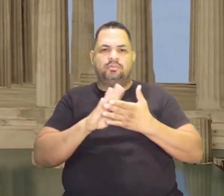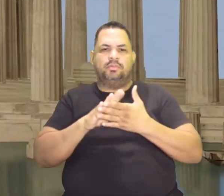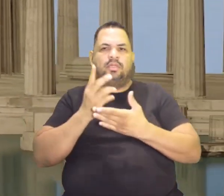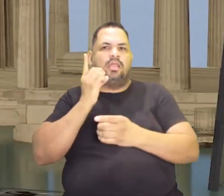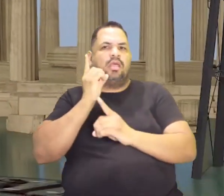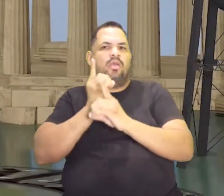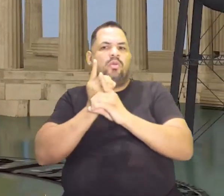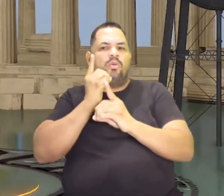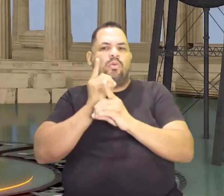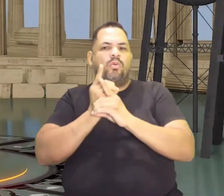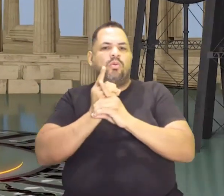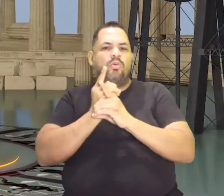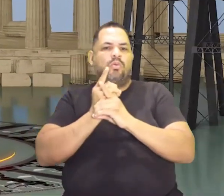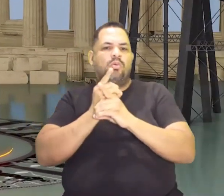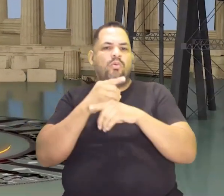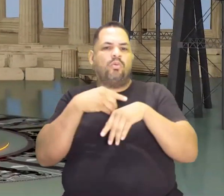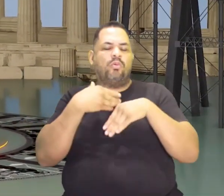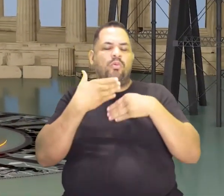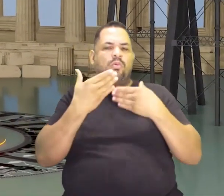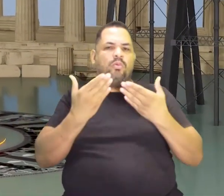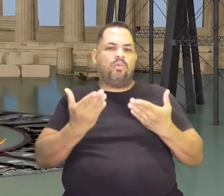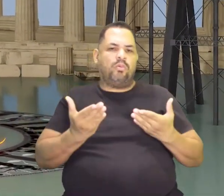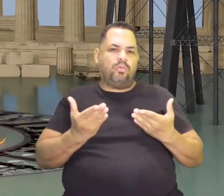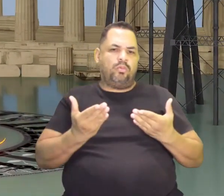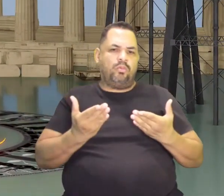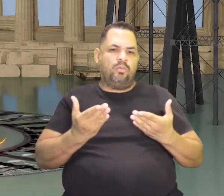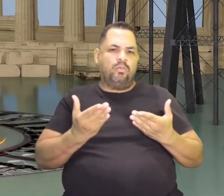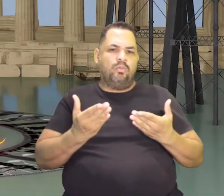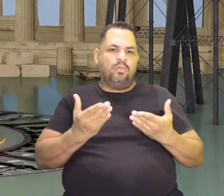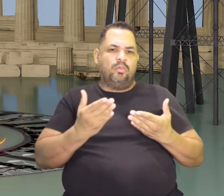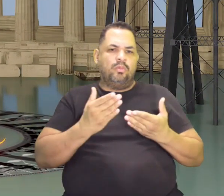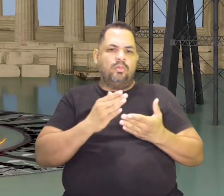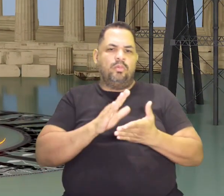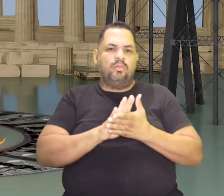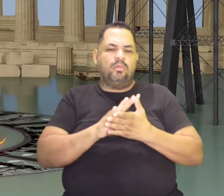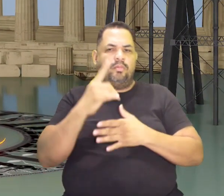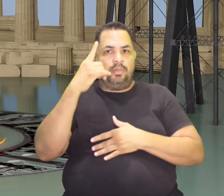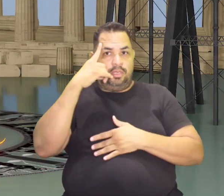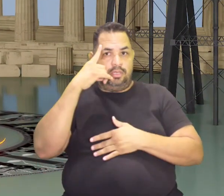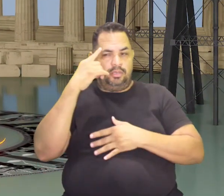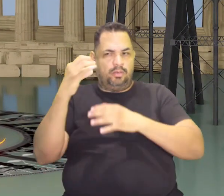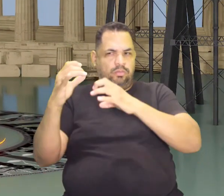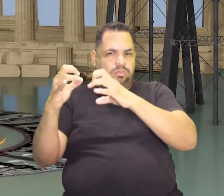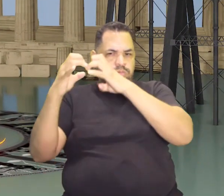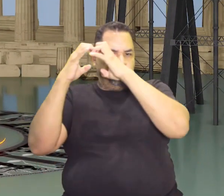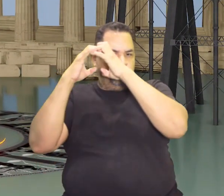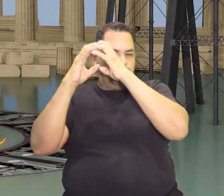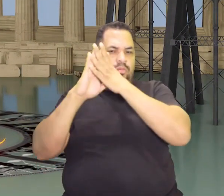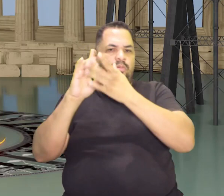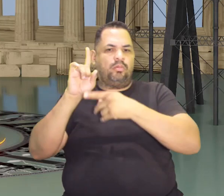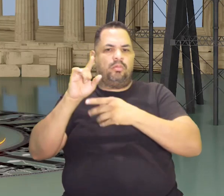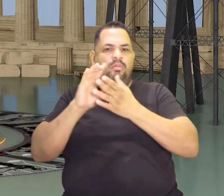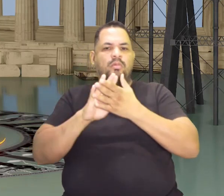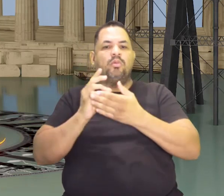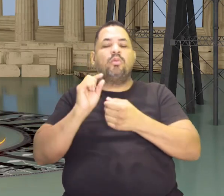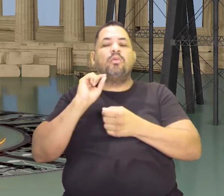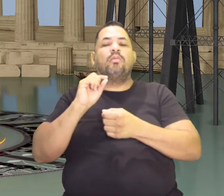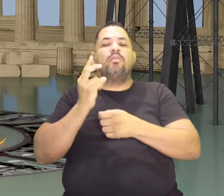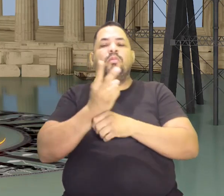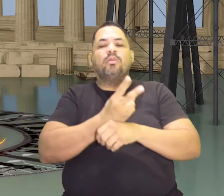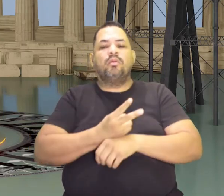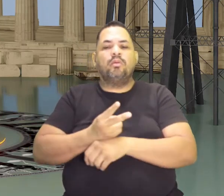como Descartes lá no Cogito ergo sum, né, que é o penso logo existo, na busca do que é real,